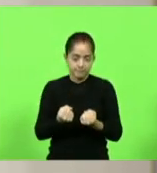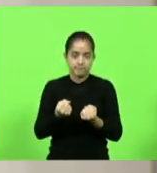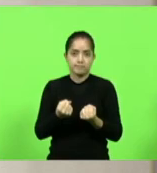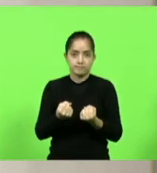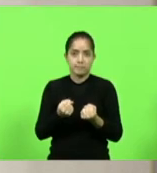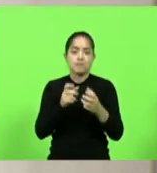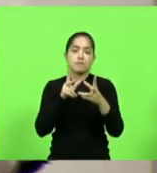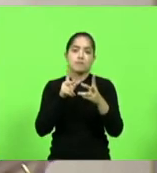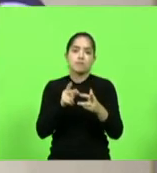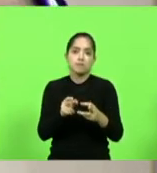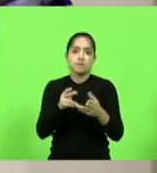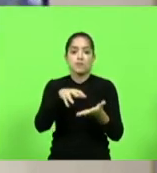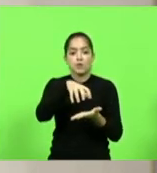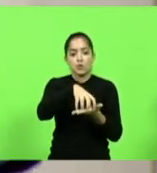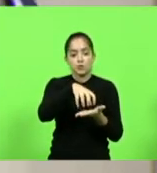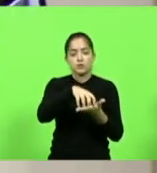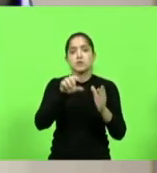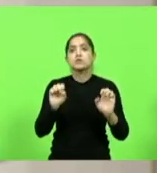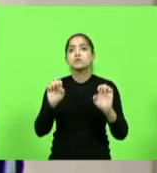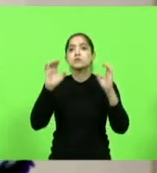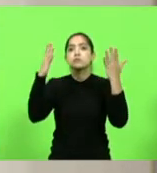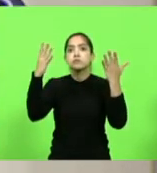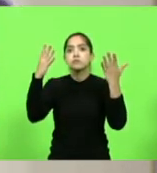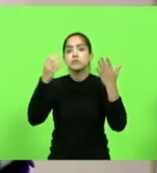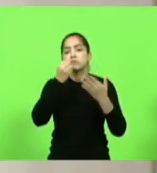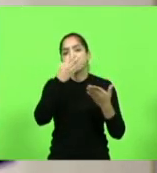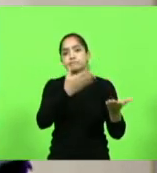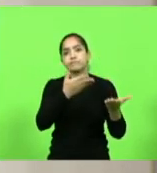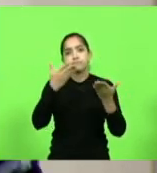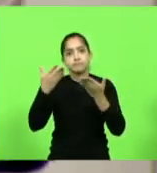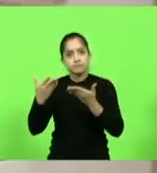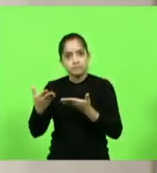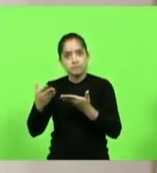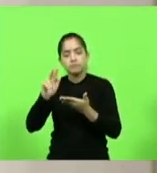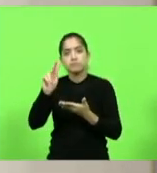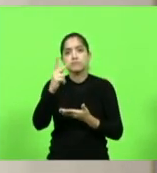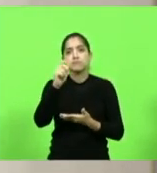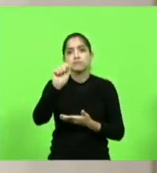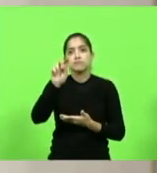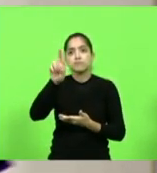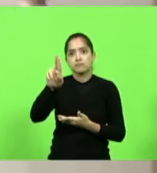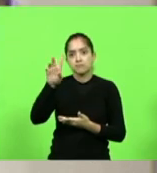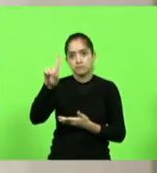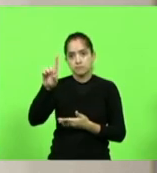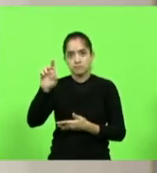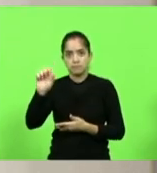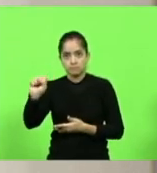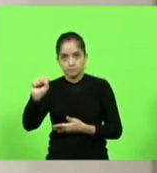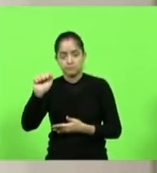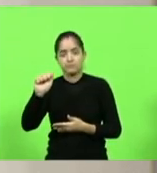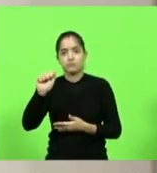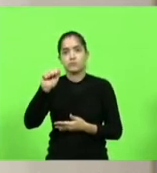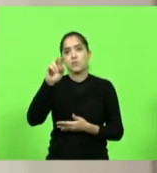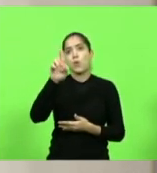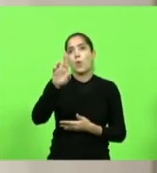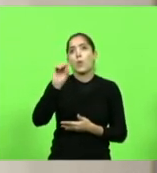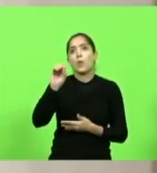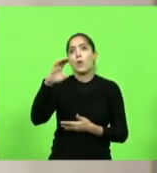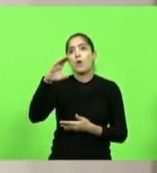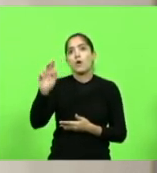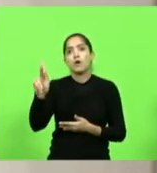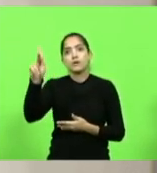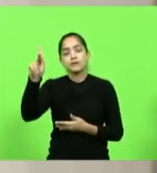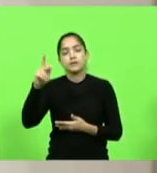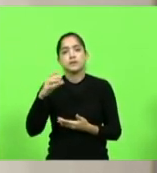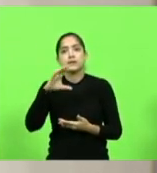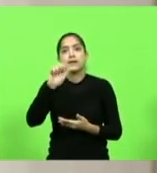a defesa do Centro de Convenções. Seja bem-vindo, Hard Rock Café, para Santa Catarina, porque tudo mostra